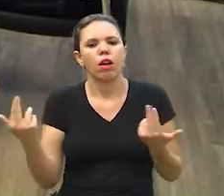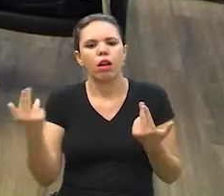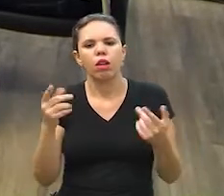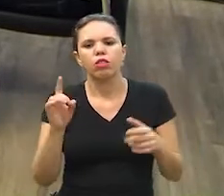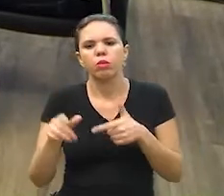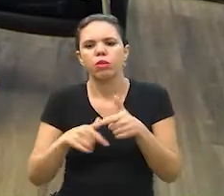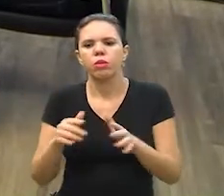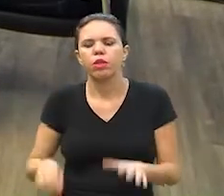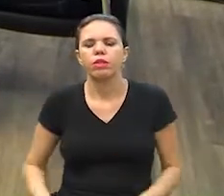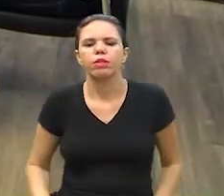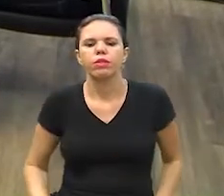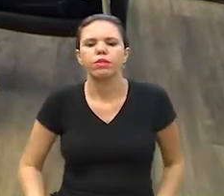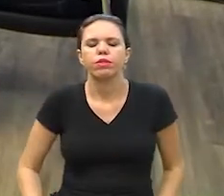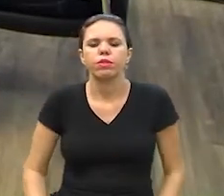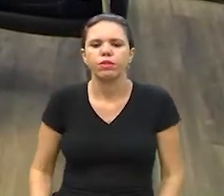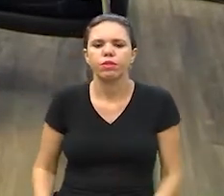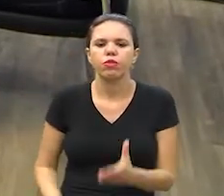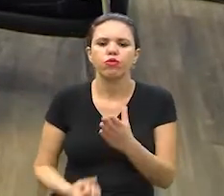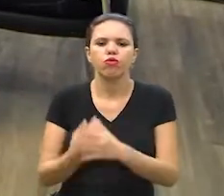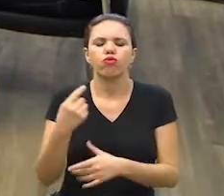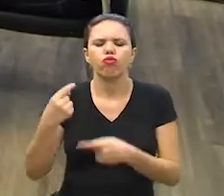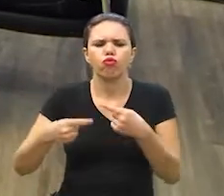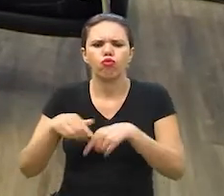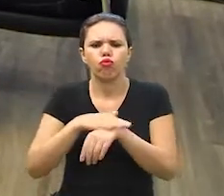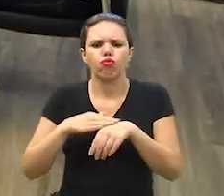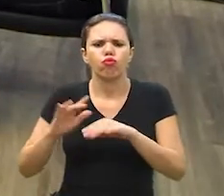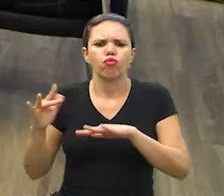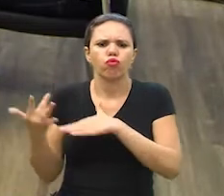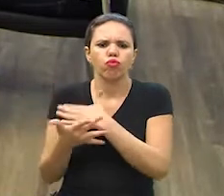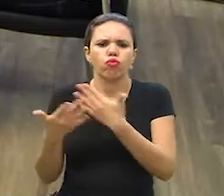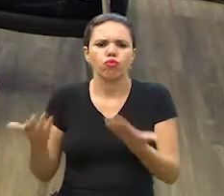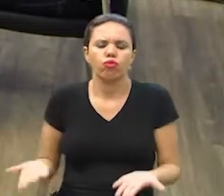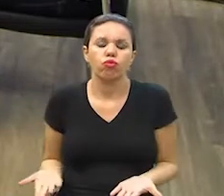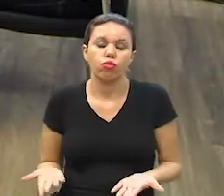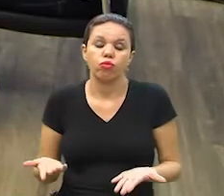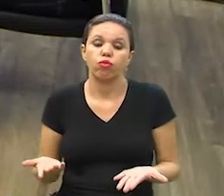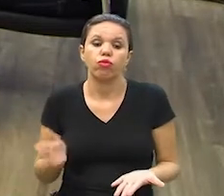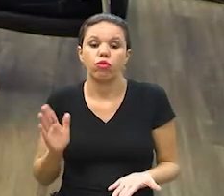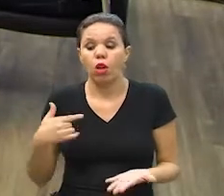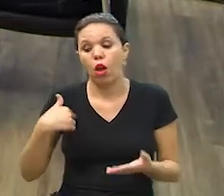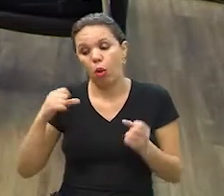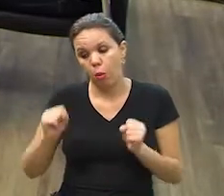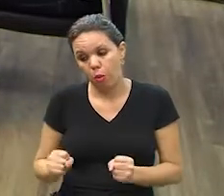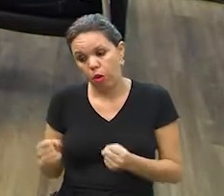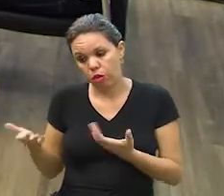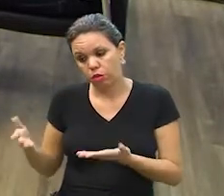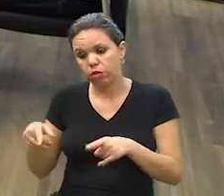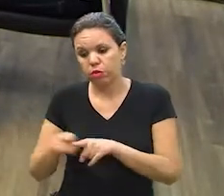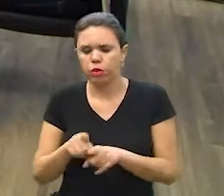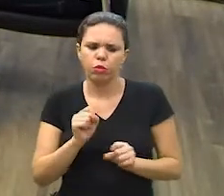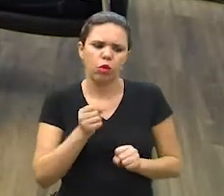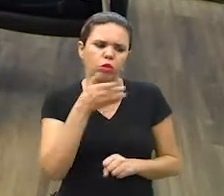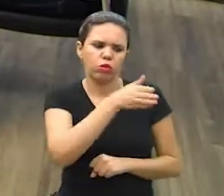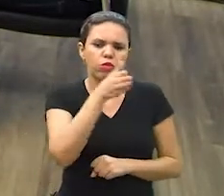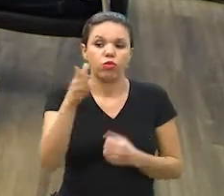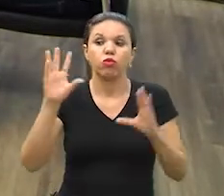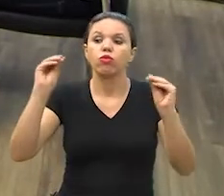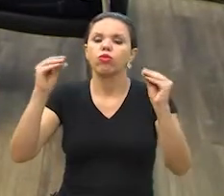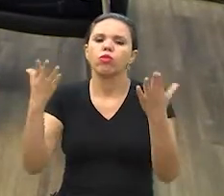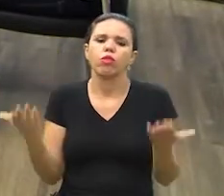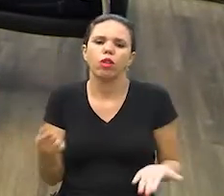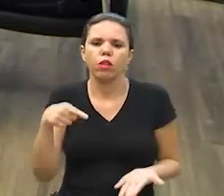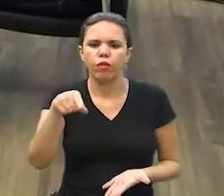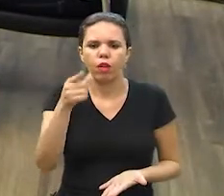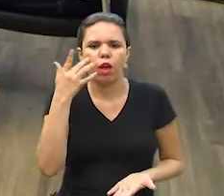é só para trabalhar? E aí surgiu um debate na rede social que, bom, já que eu posso aqui, eu também posso ali à noite. Como